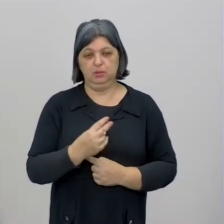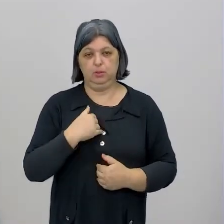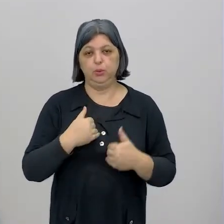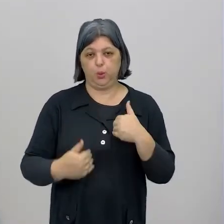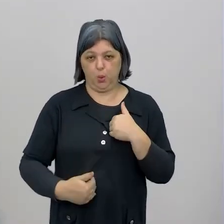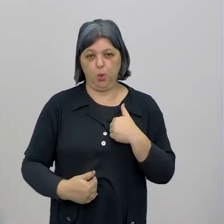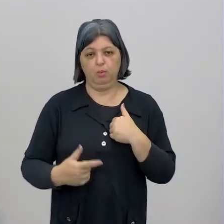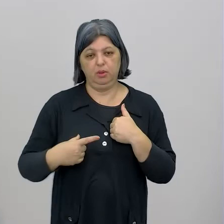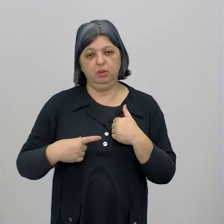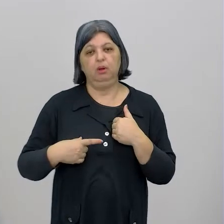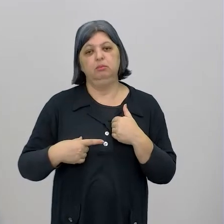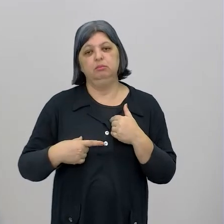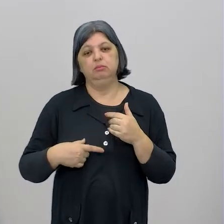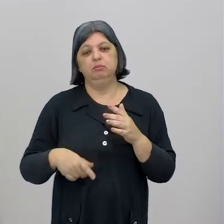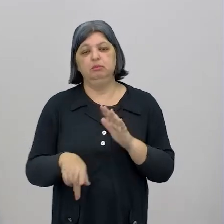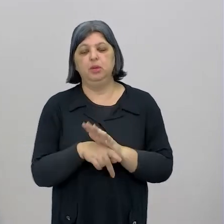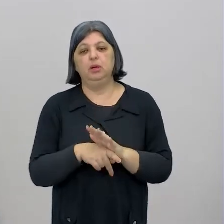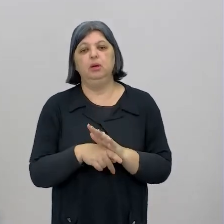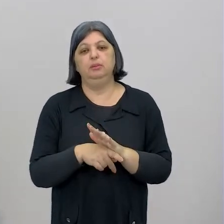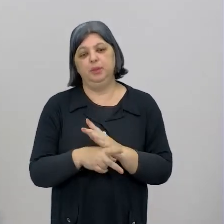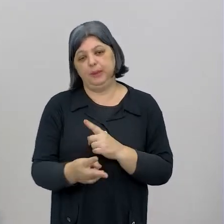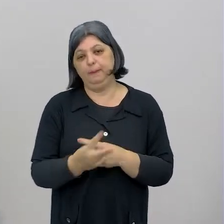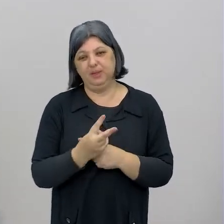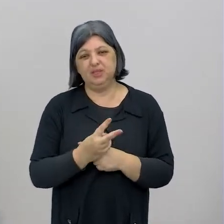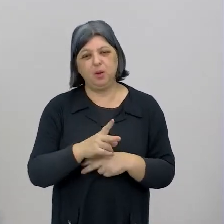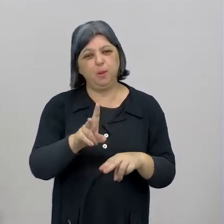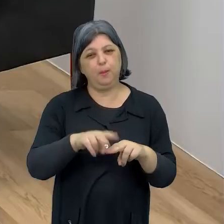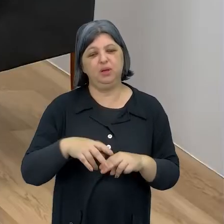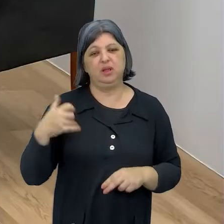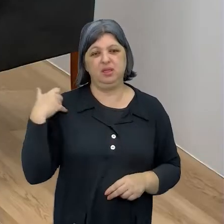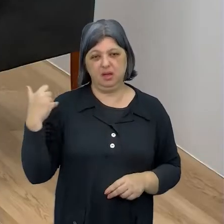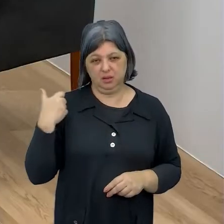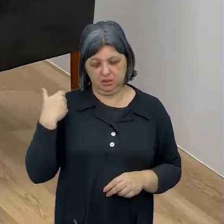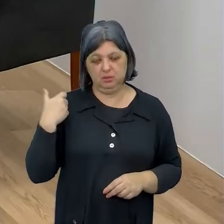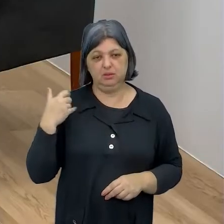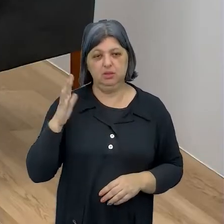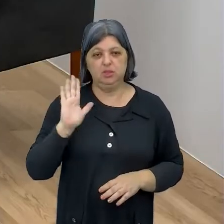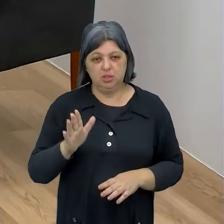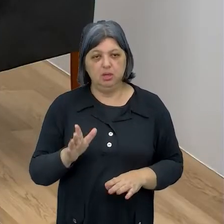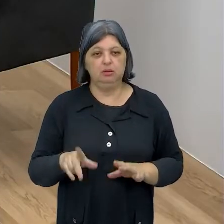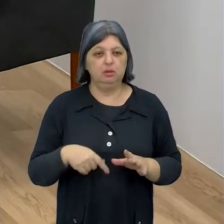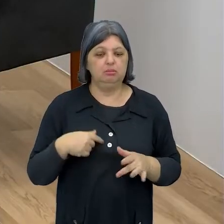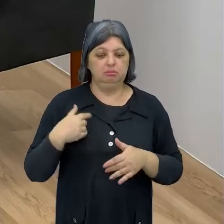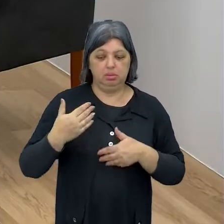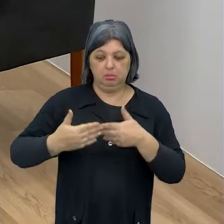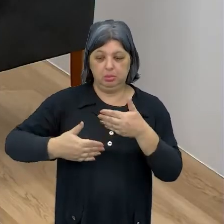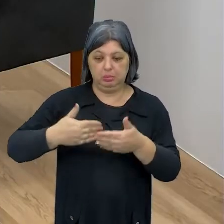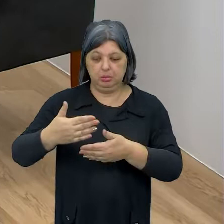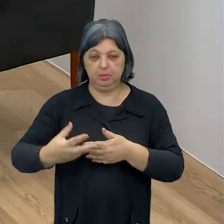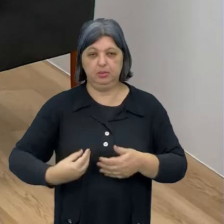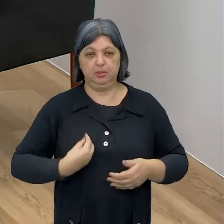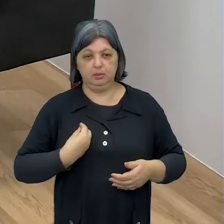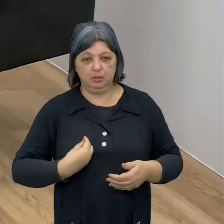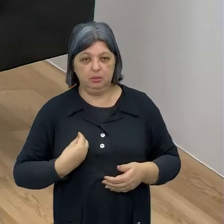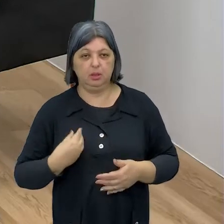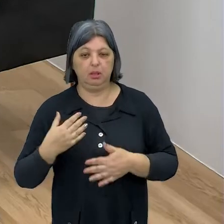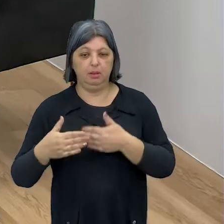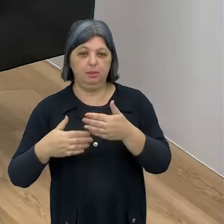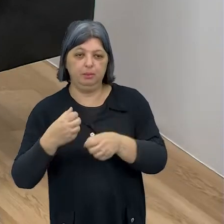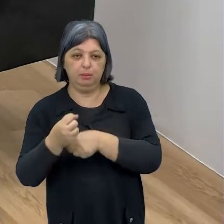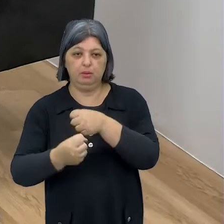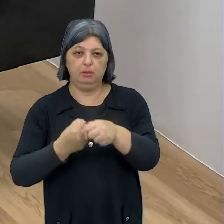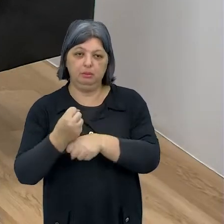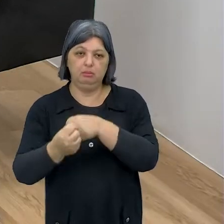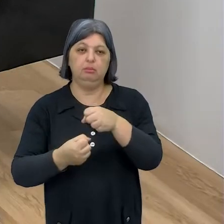certo escudo com a idade, mais ou menos isso. Exato, né? Porque a gente vai adquirindo isso conforme vai passando o tempo, né? Então, o